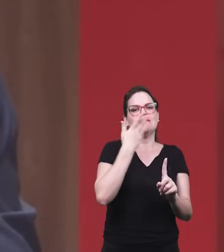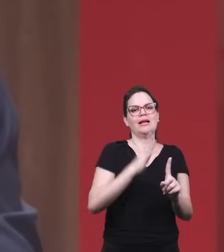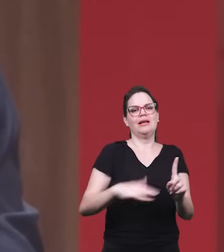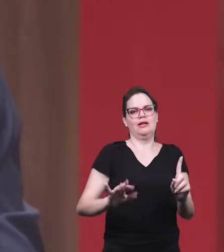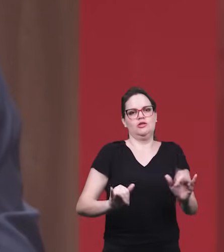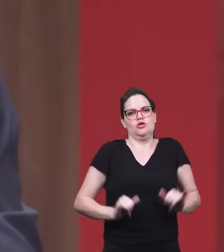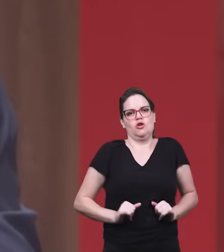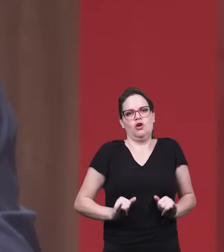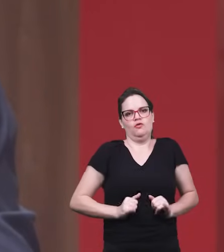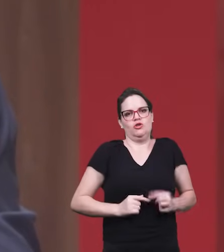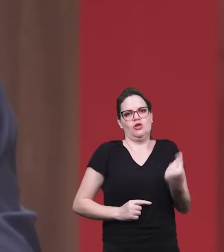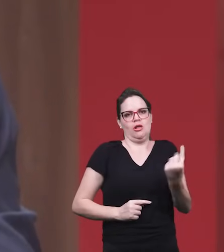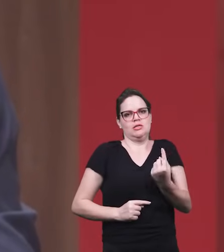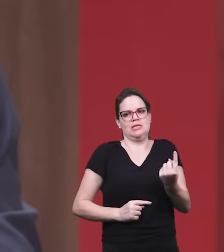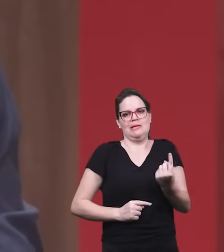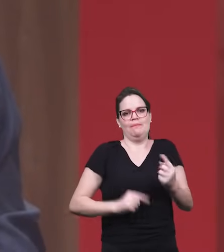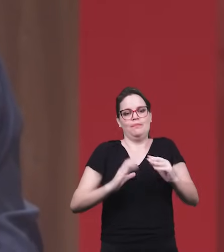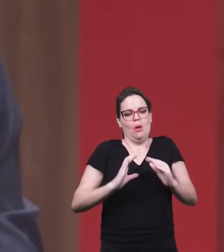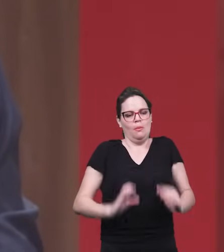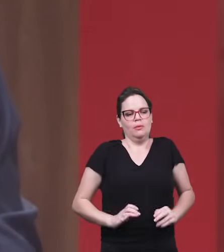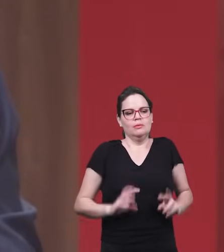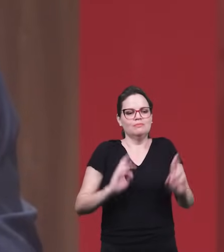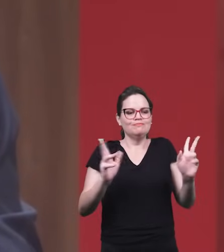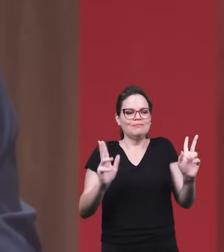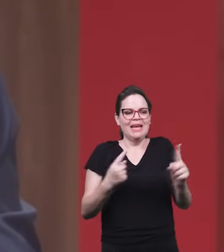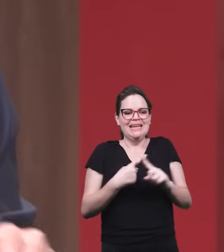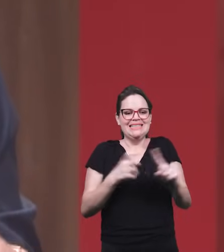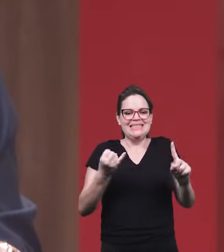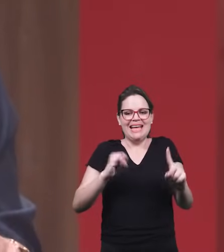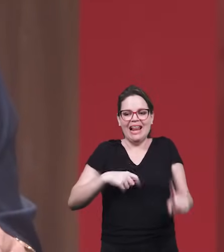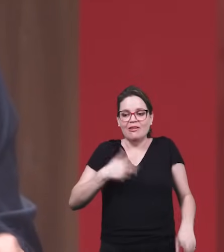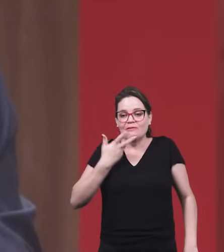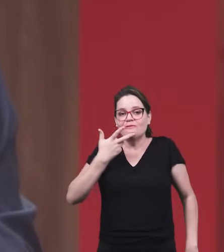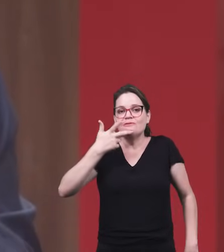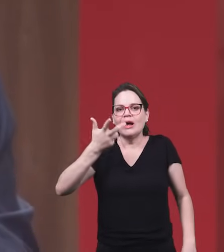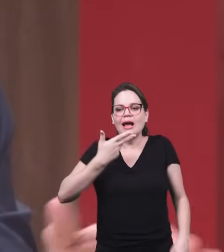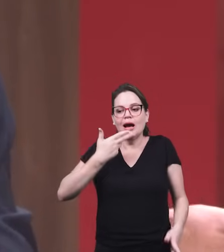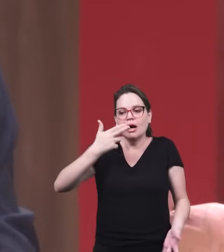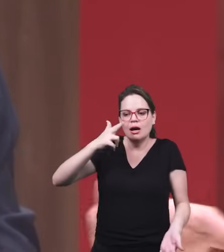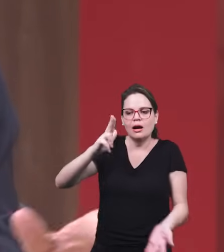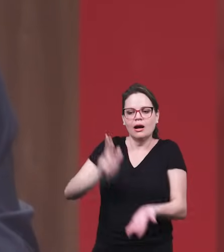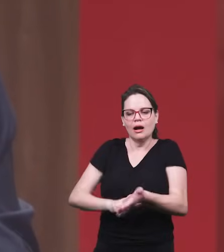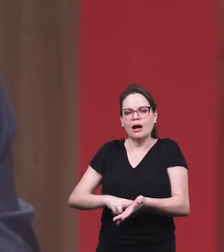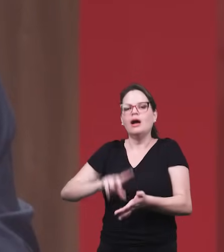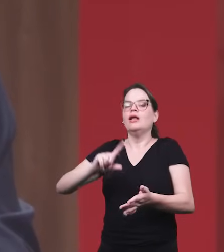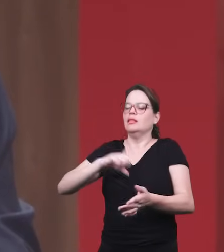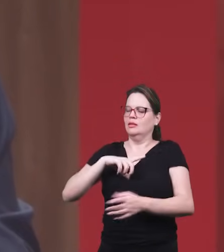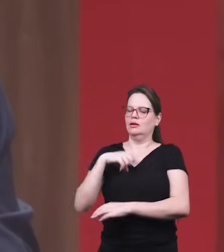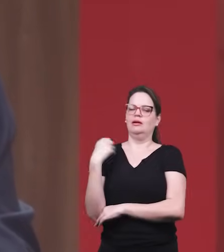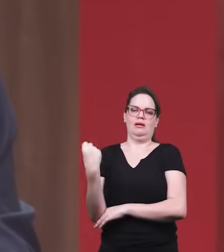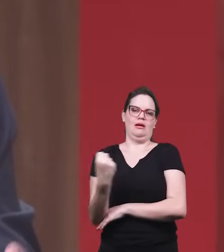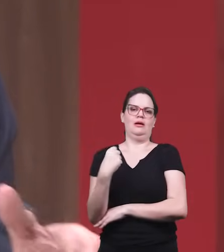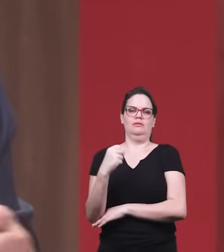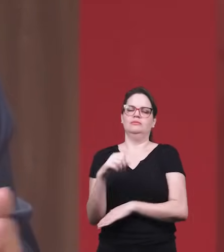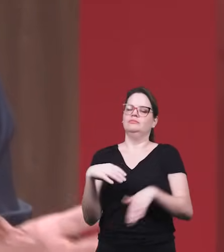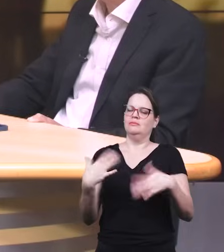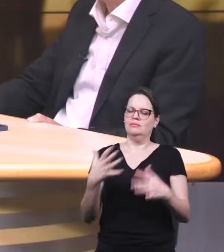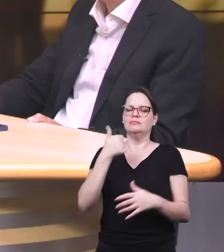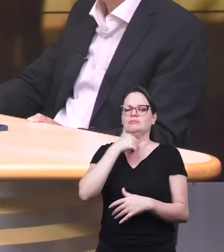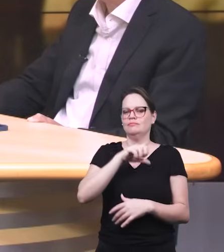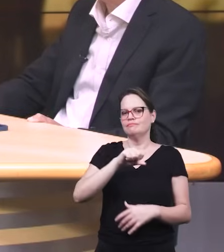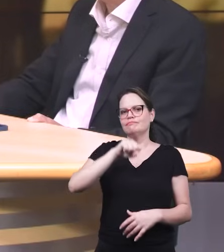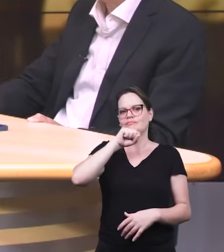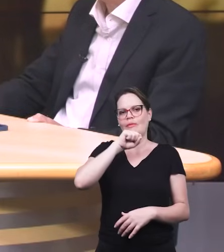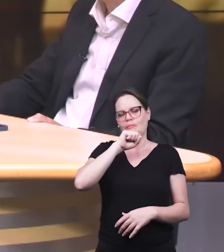ela verbaliza, aí é um problema a mais. A mãe, aqui, né, acho que já